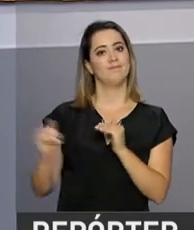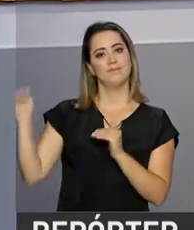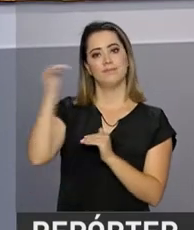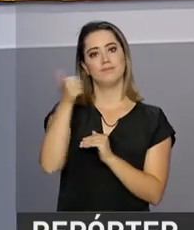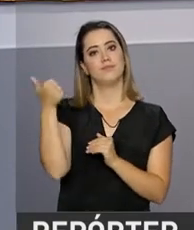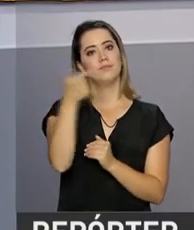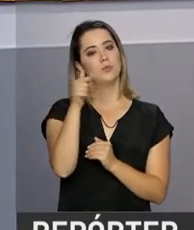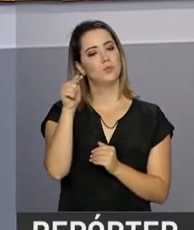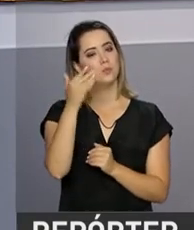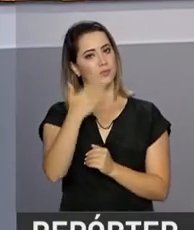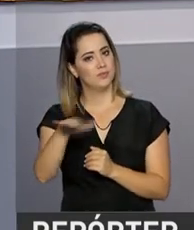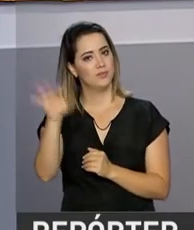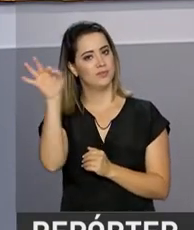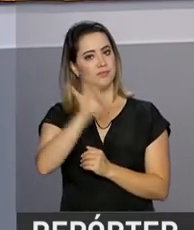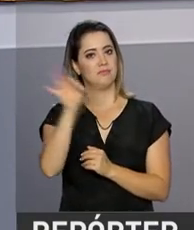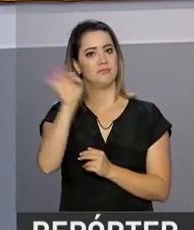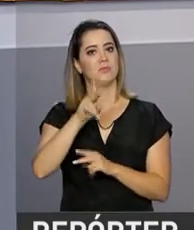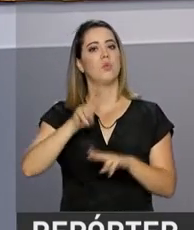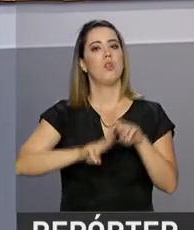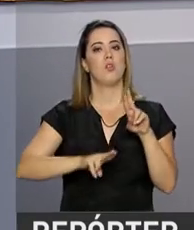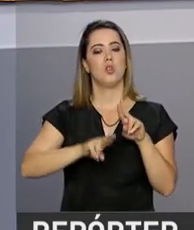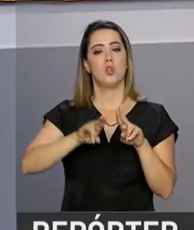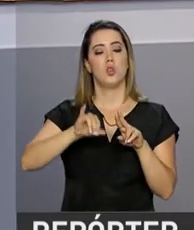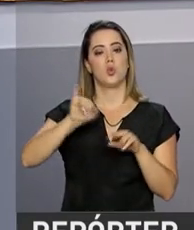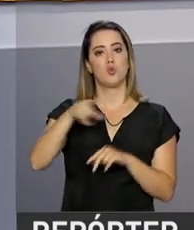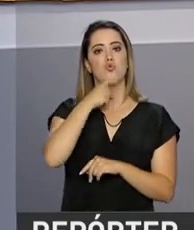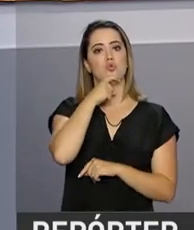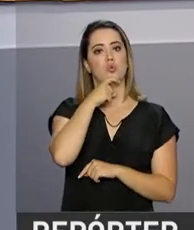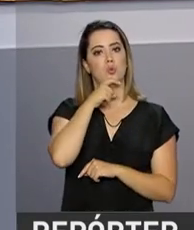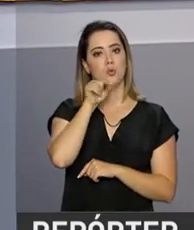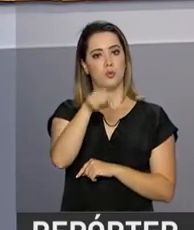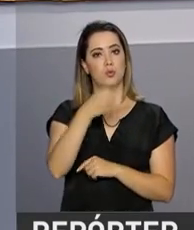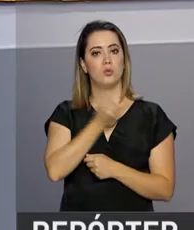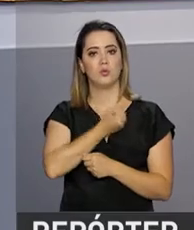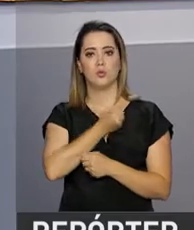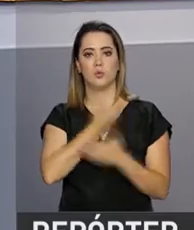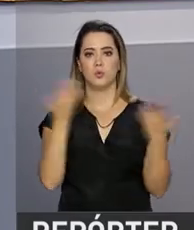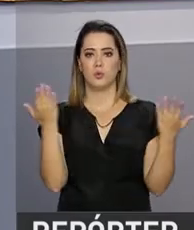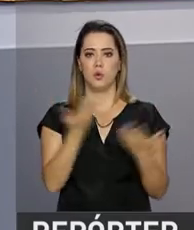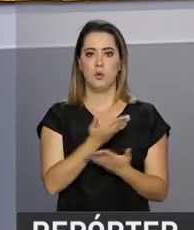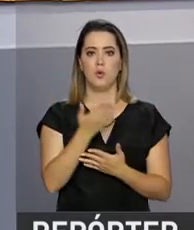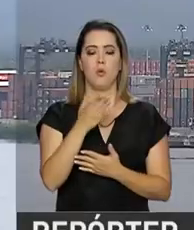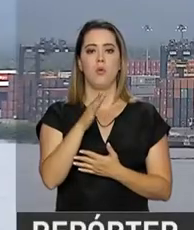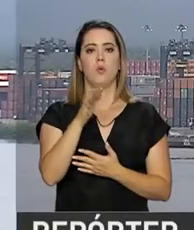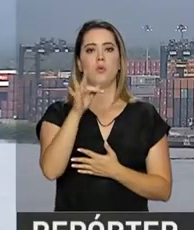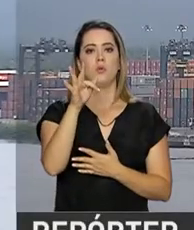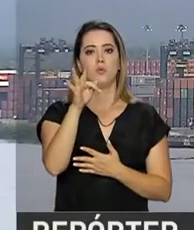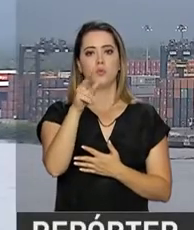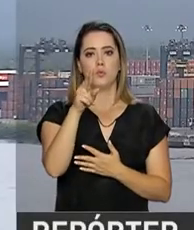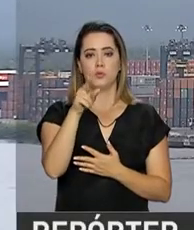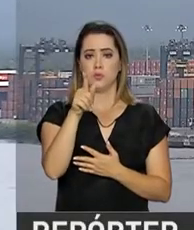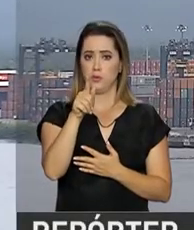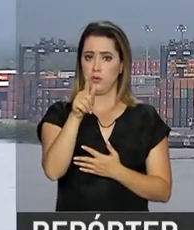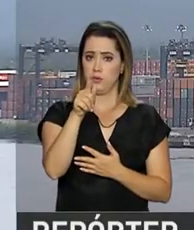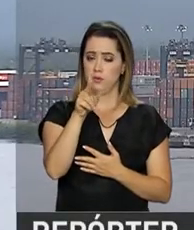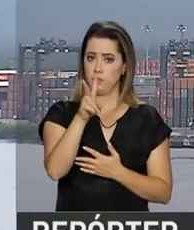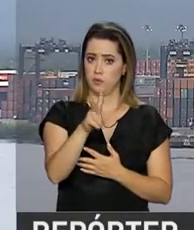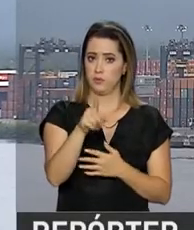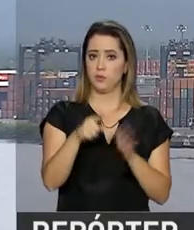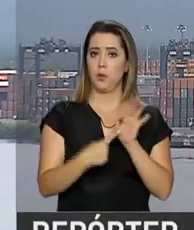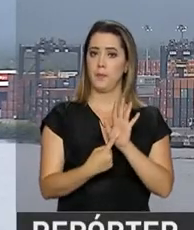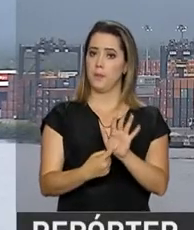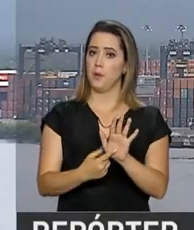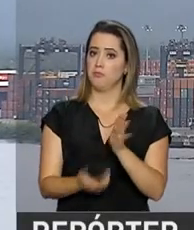cento em julho os dados foram divulgados hoje pela fundação getúlio vargas a balança comercial brasileira tem apresentado dados